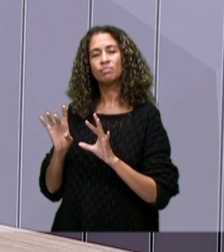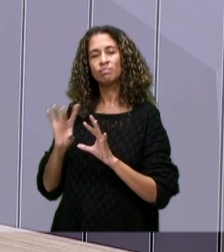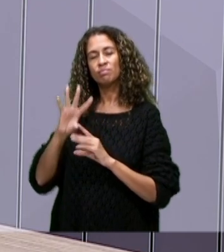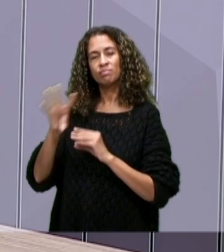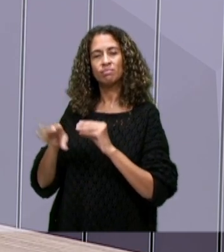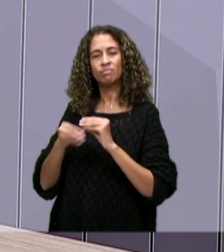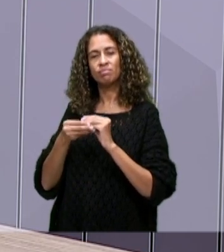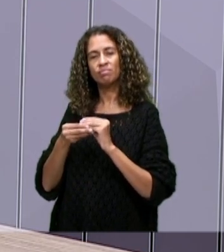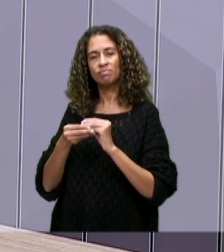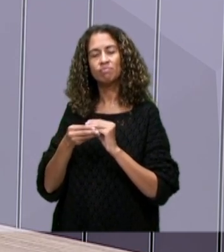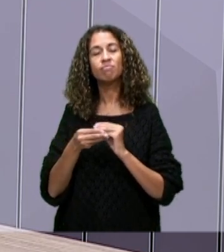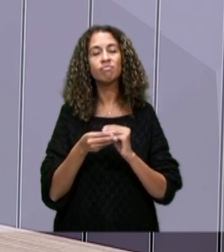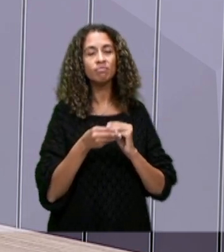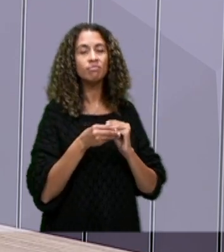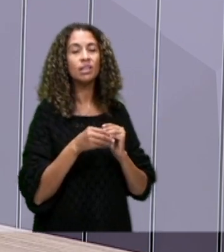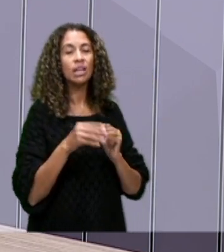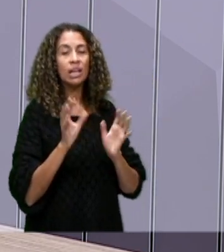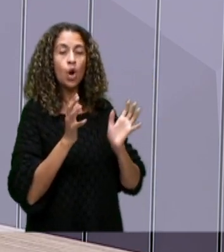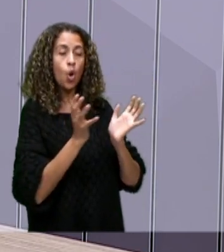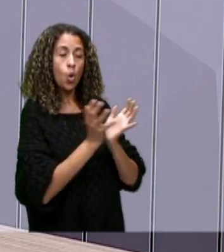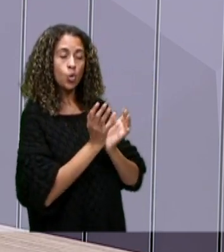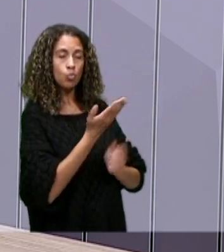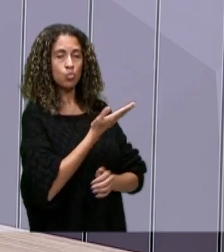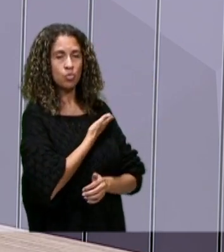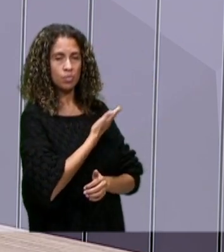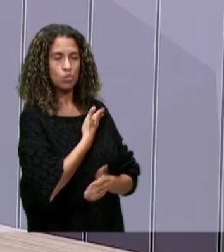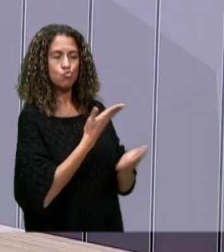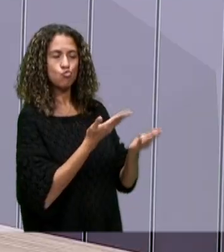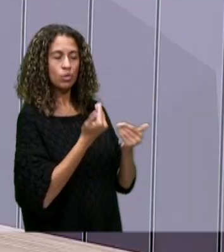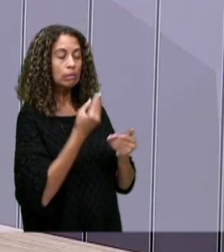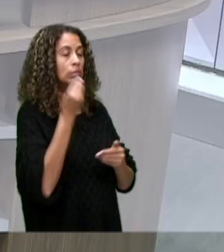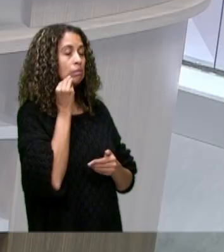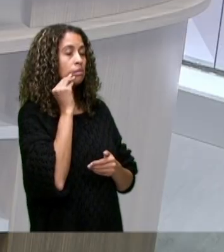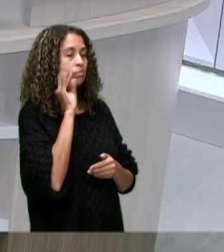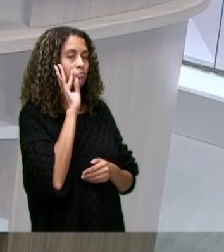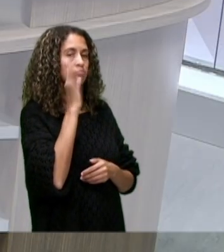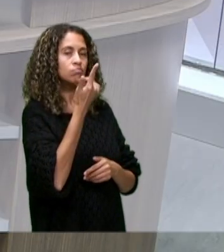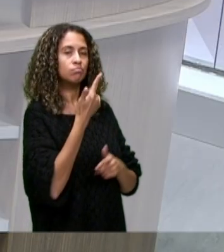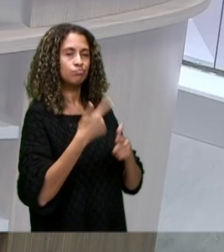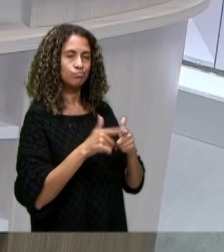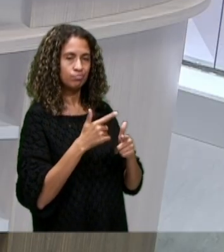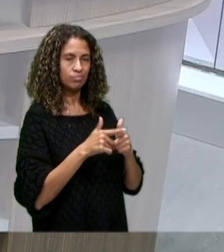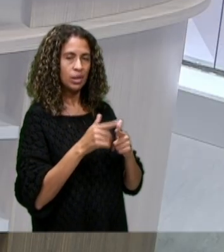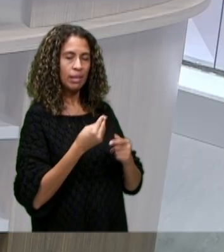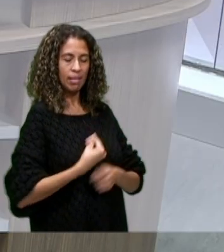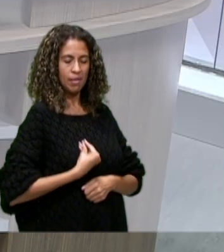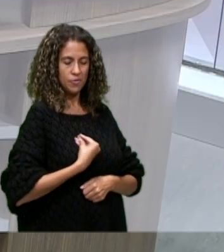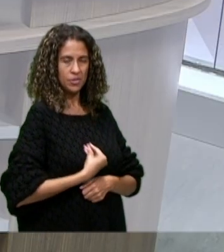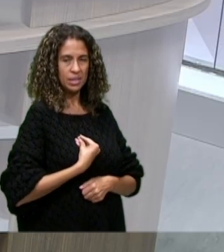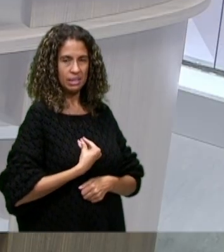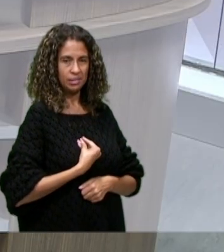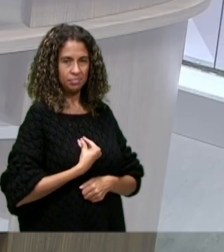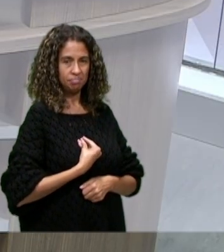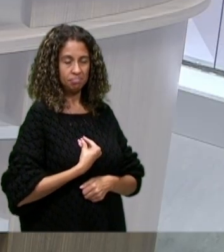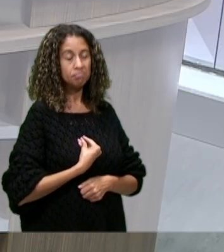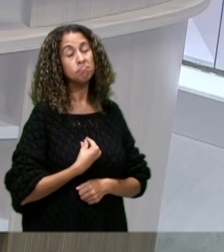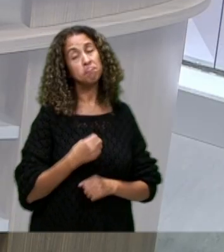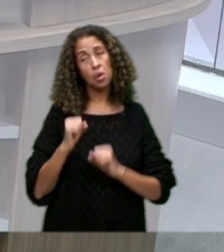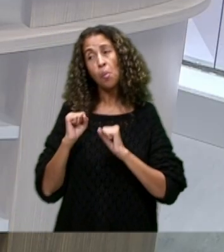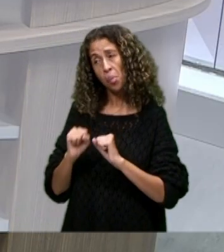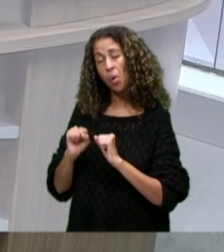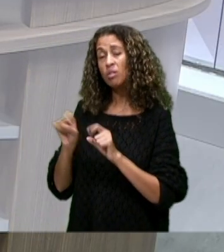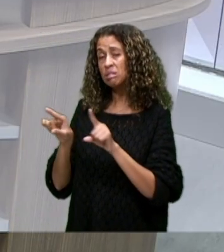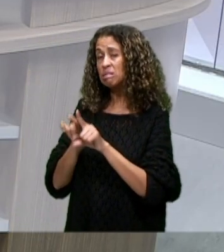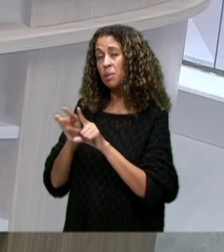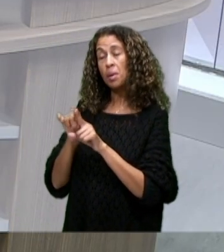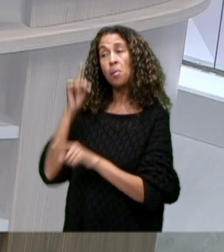conglomerado das pessoas, desse grupo de adolescentes, tentando resolver Isso. o que vão fazer com a vida, né? Pode ser um thriller político também, o terceiro livro